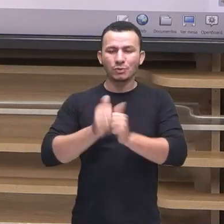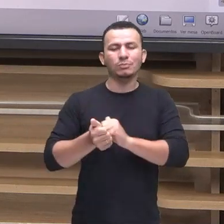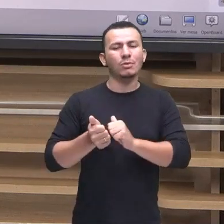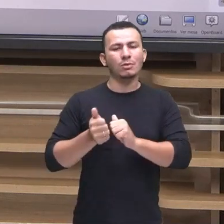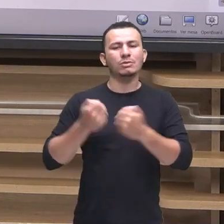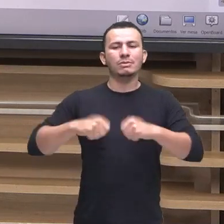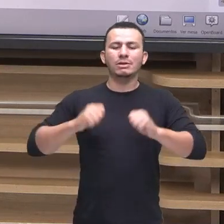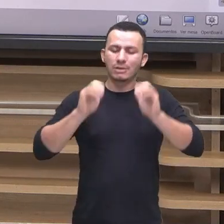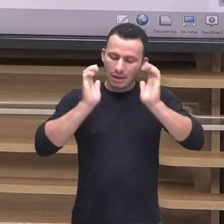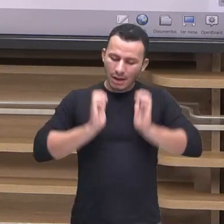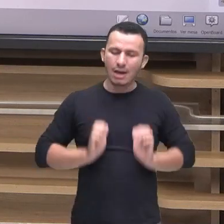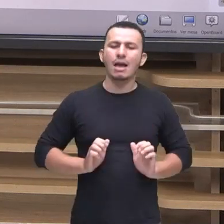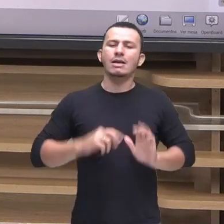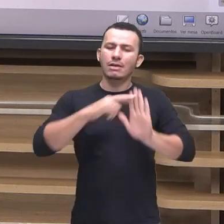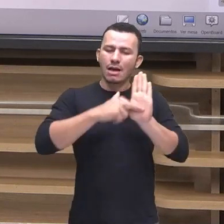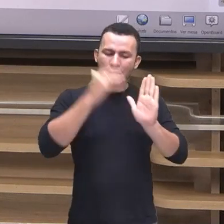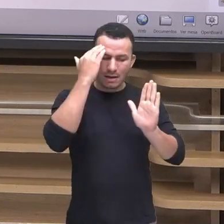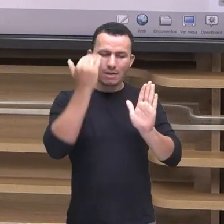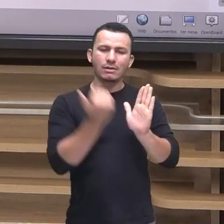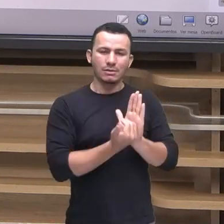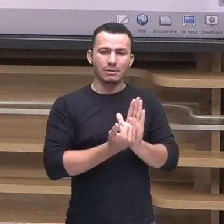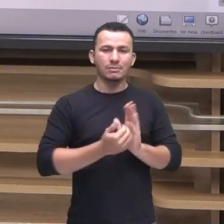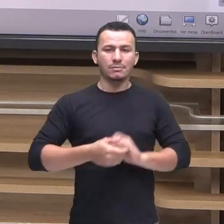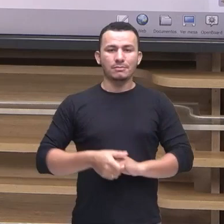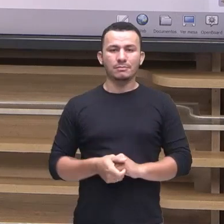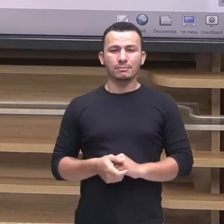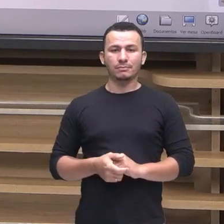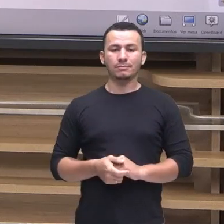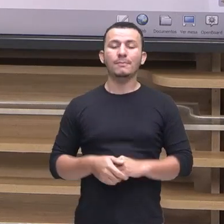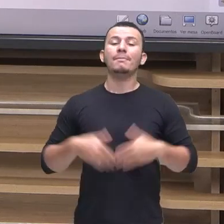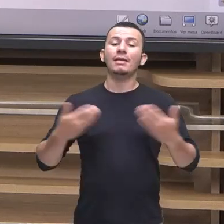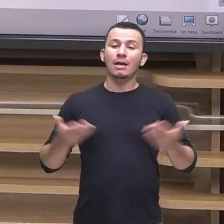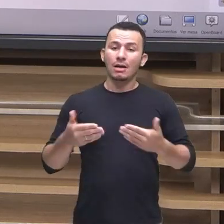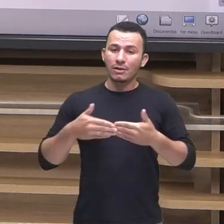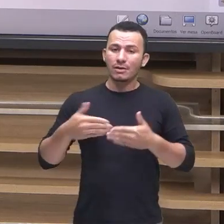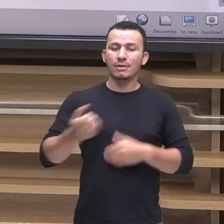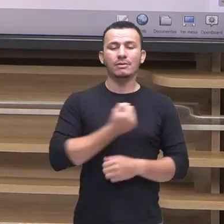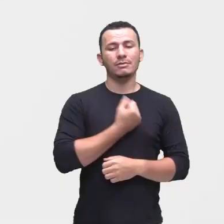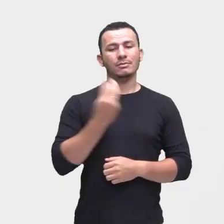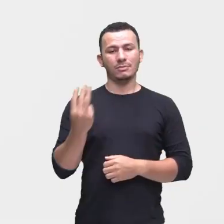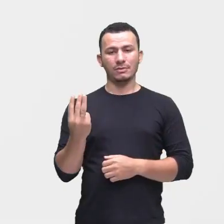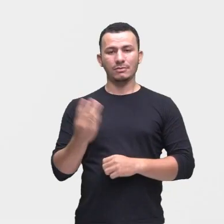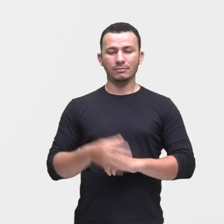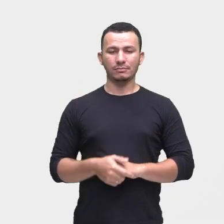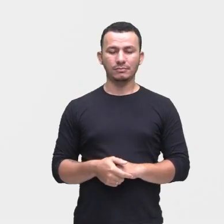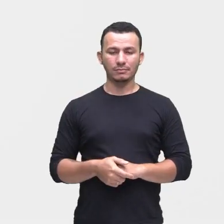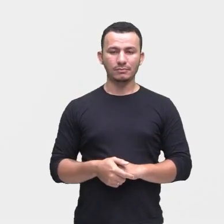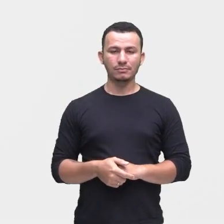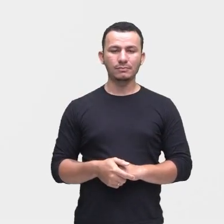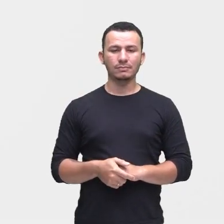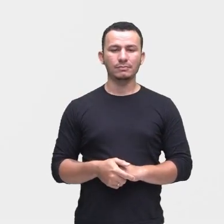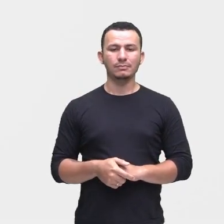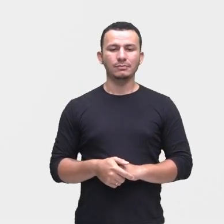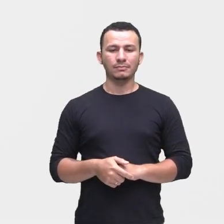consequentemente, do nosso cotidiano. E agora vamos para a nossa terceira questão. Acompanhe aí.